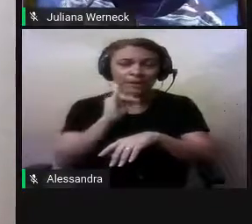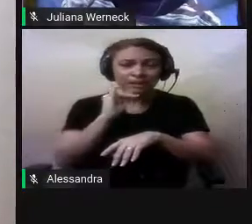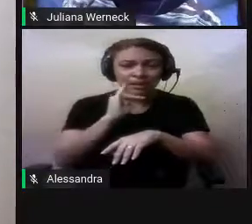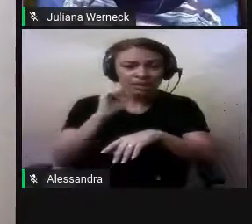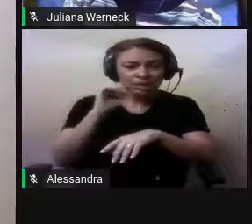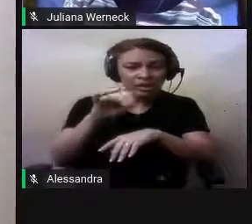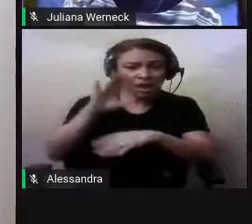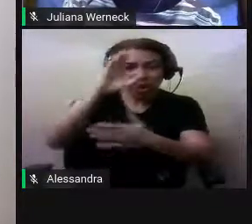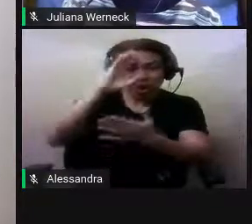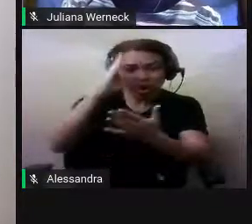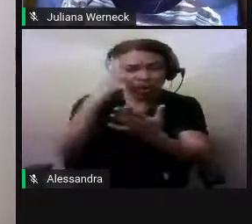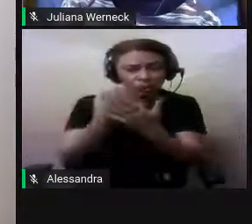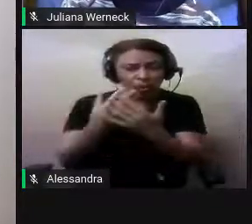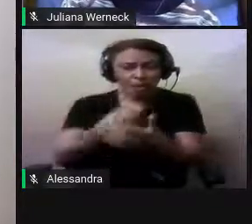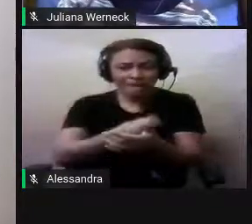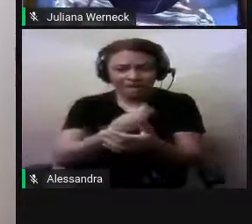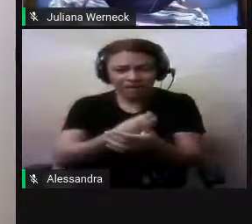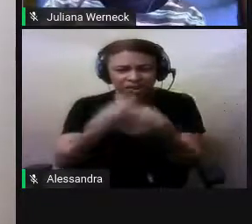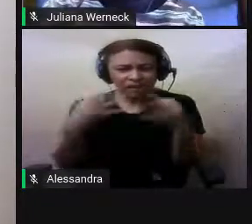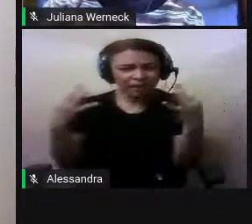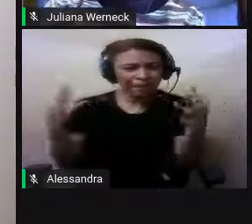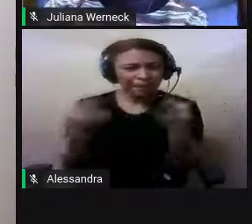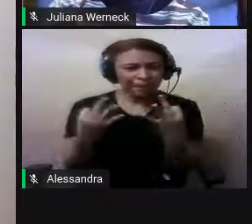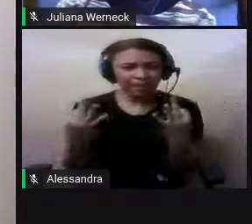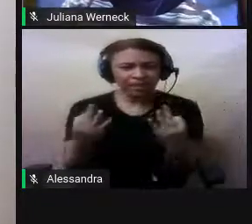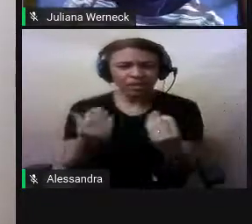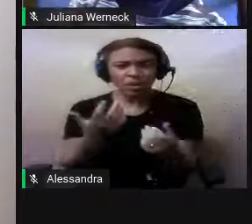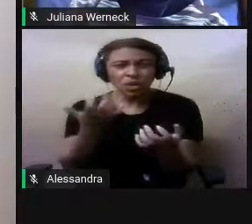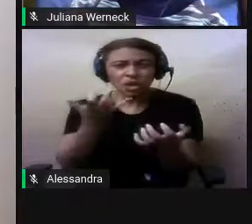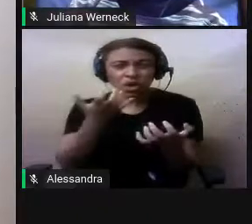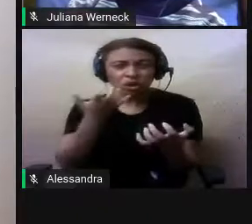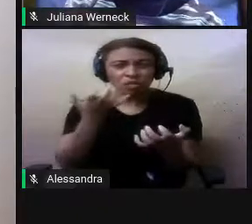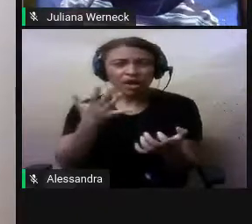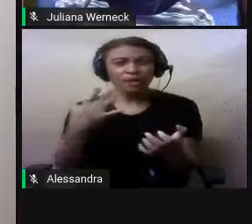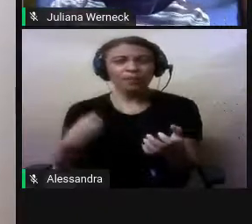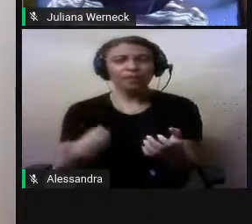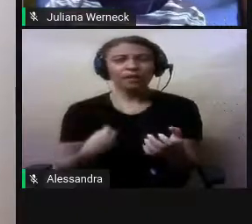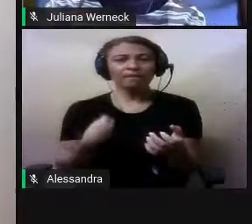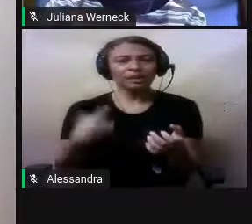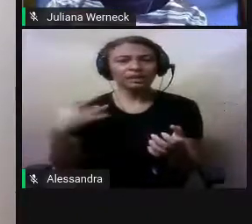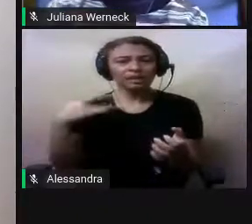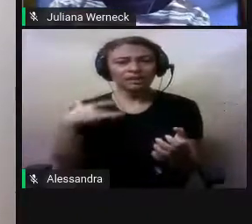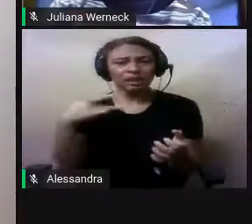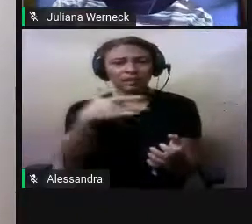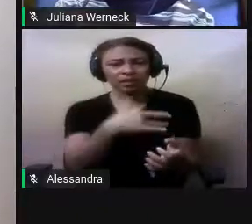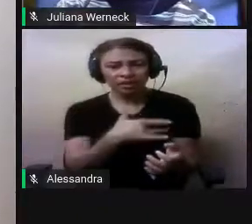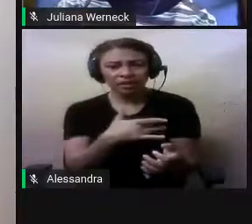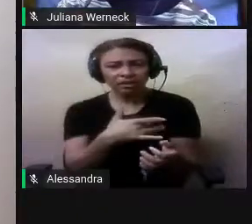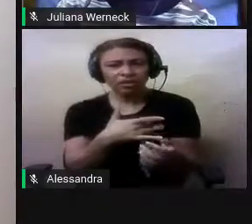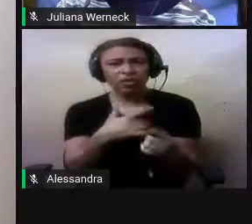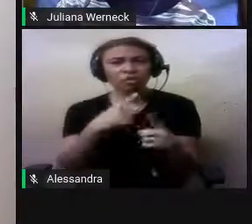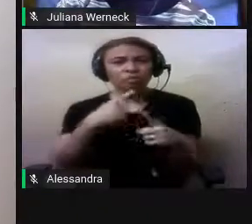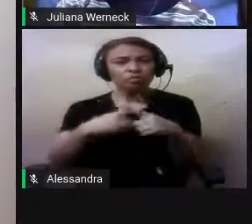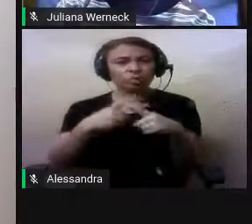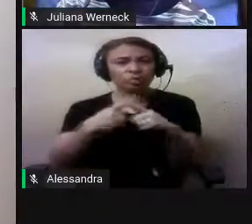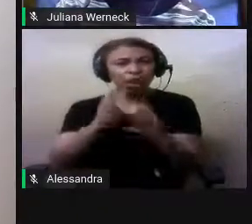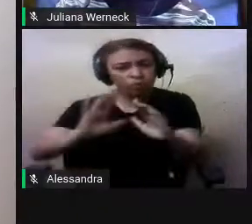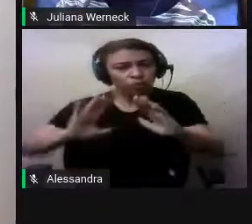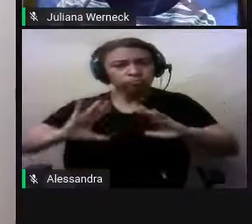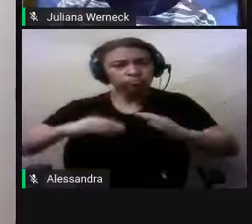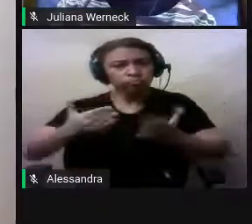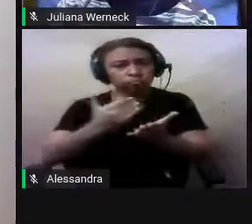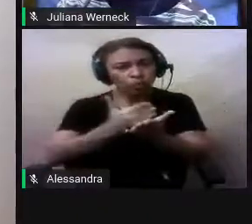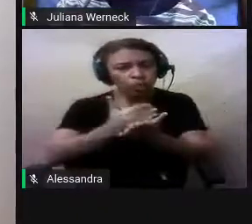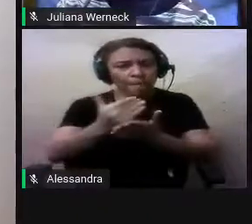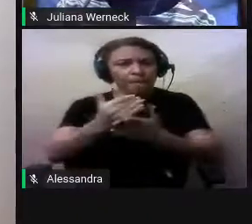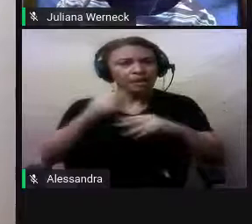uma vida extraordinária, que o que eu quero é ter uma vida saudável, por que eu não tenho iniciativa para fazer